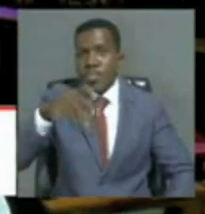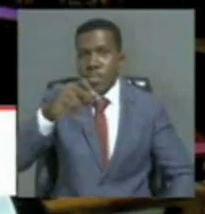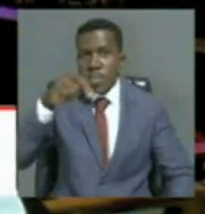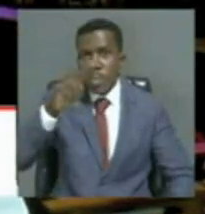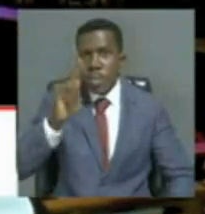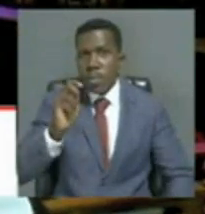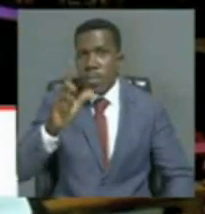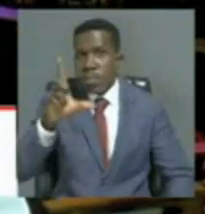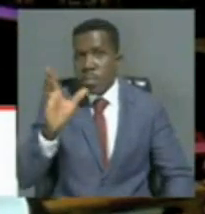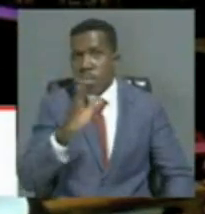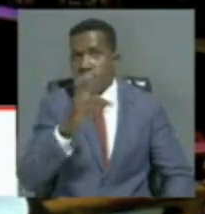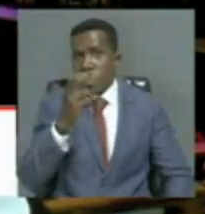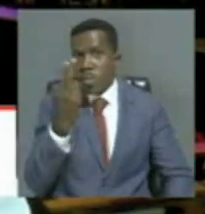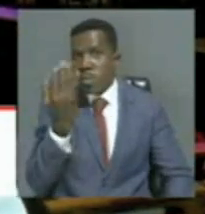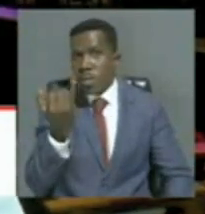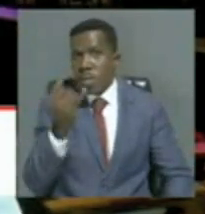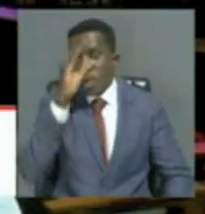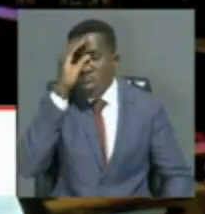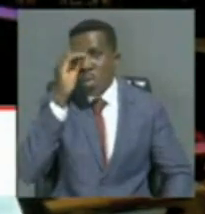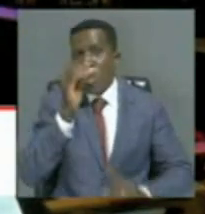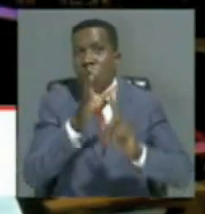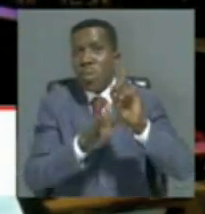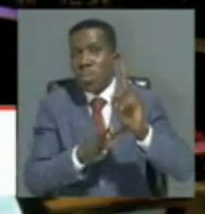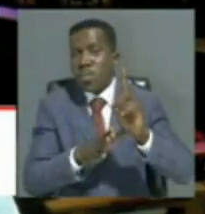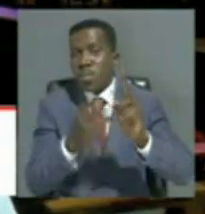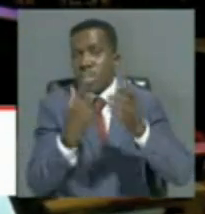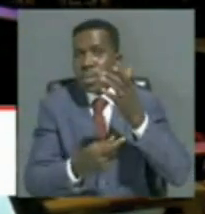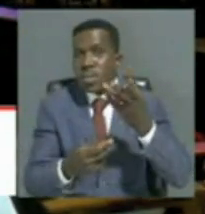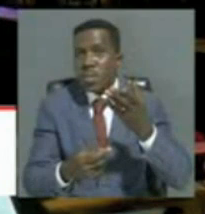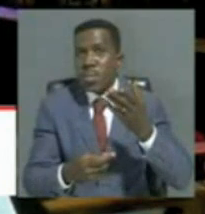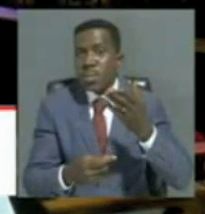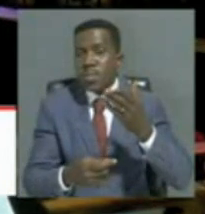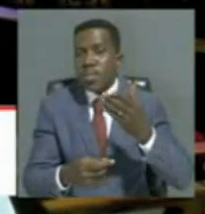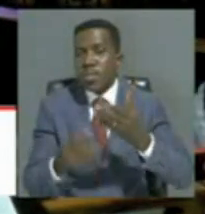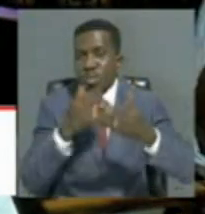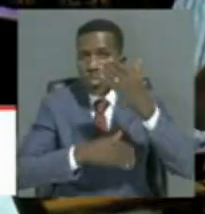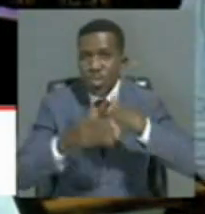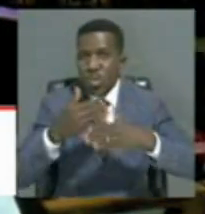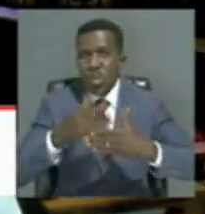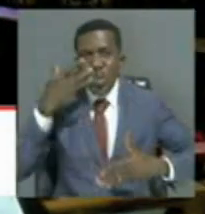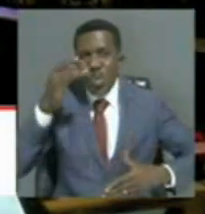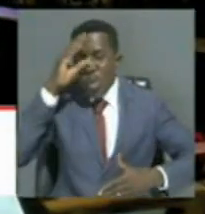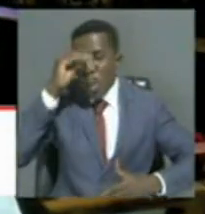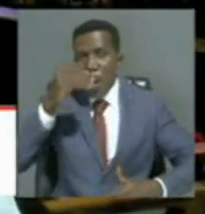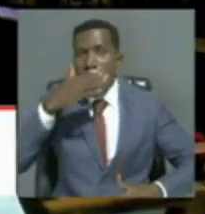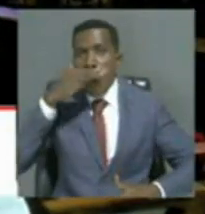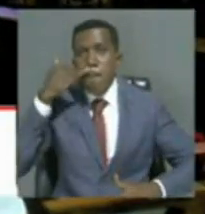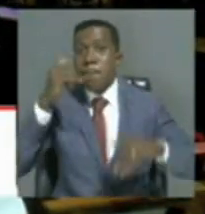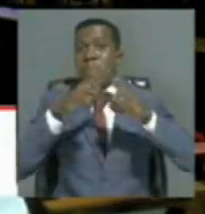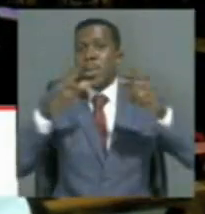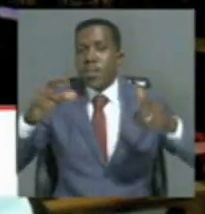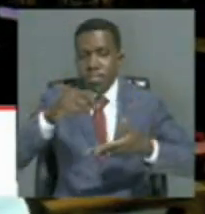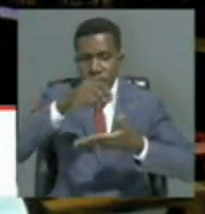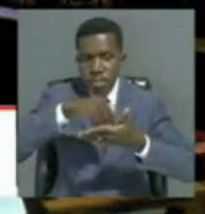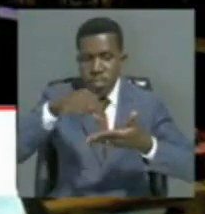é, sem sombra de dúvidas, um dinossauro da literatura angolana.